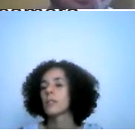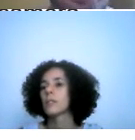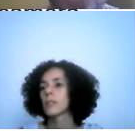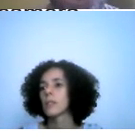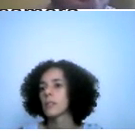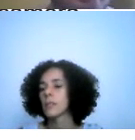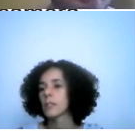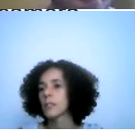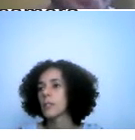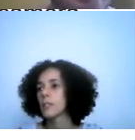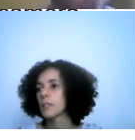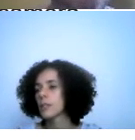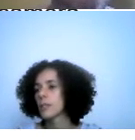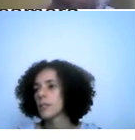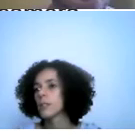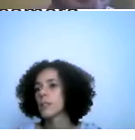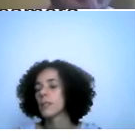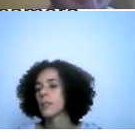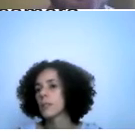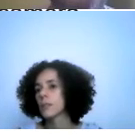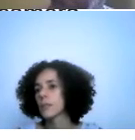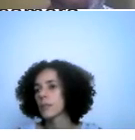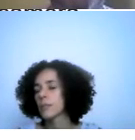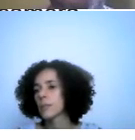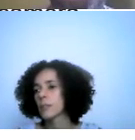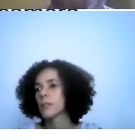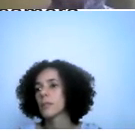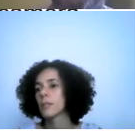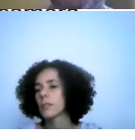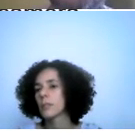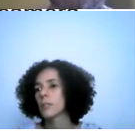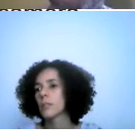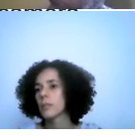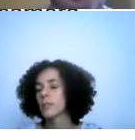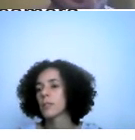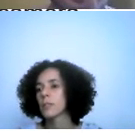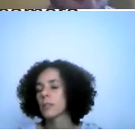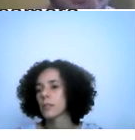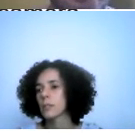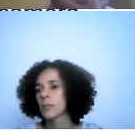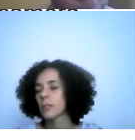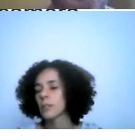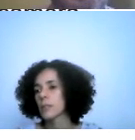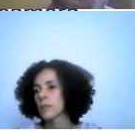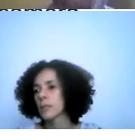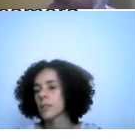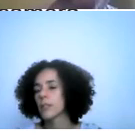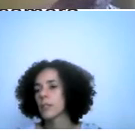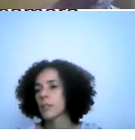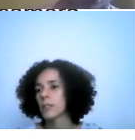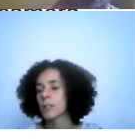ação, fazer o controle mecânico através de banco de cimentos, arranquio, busca ativa, utilização de